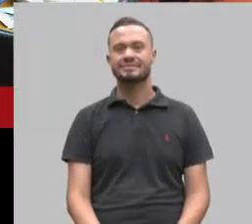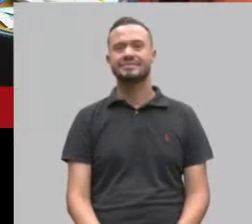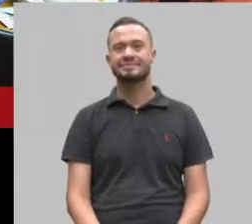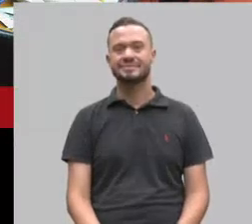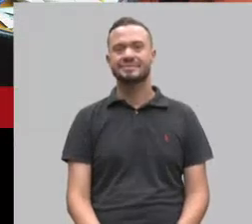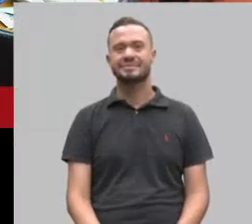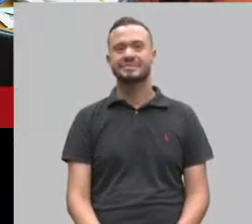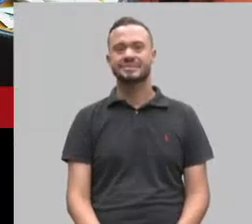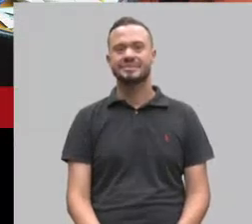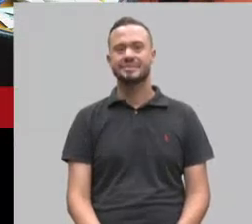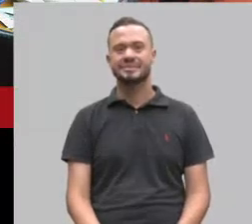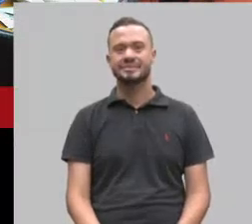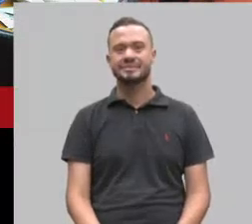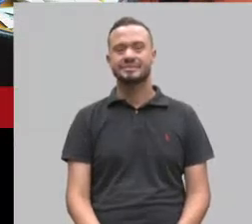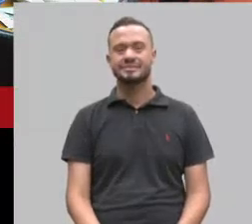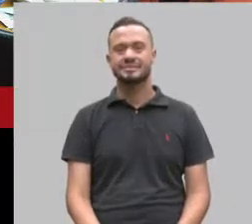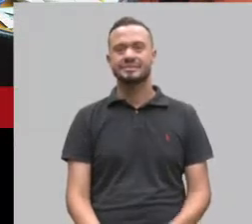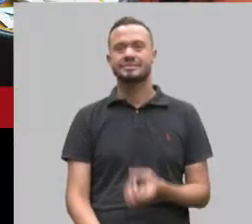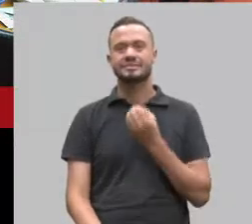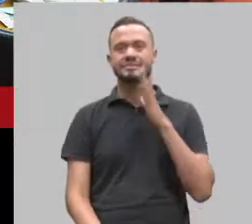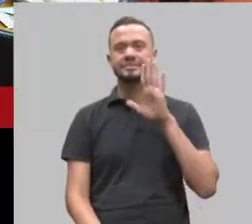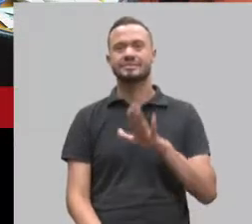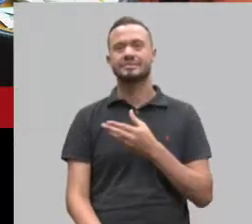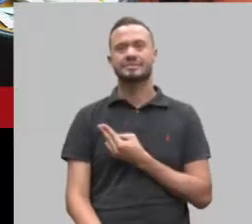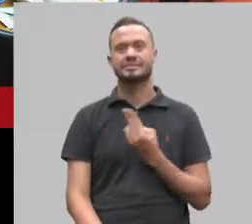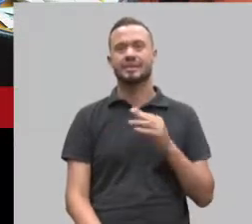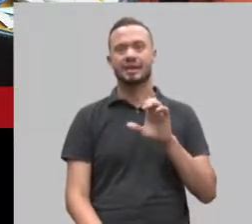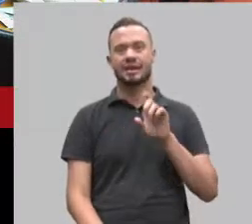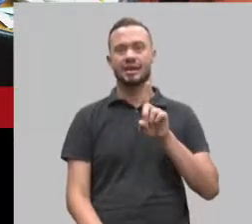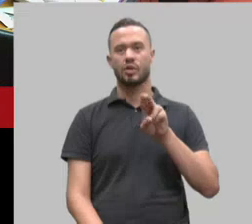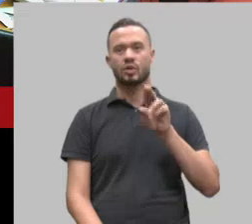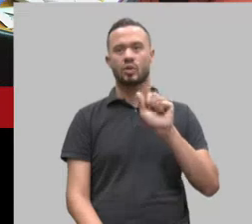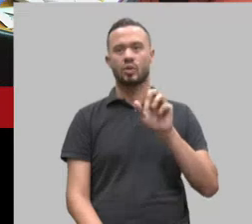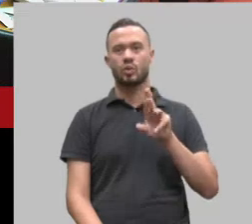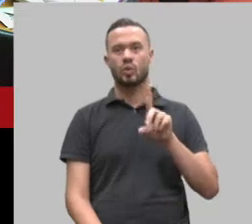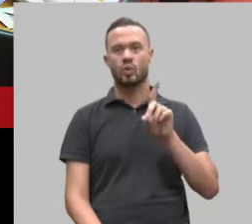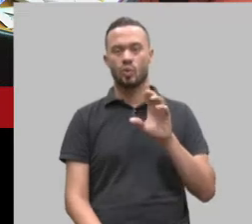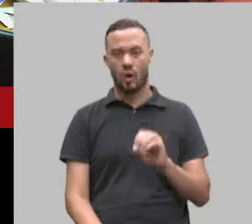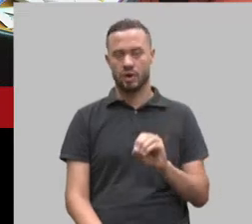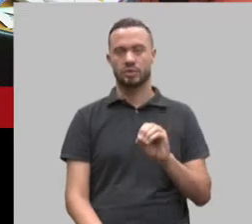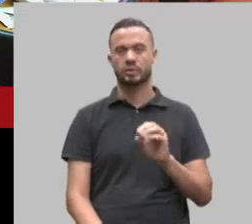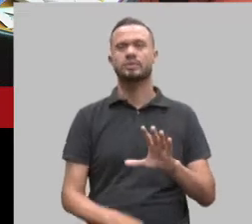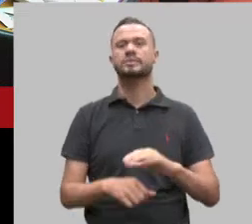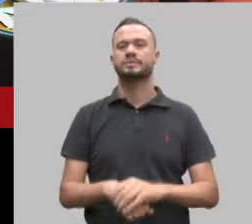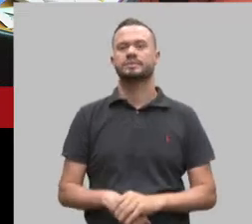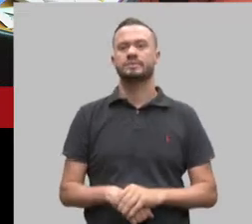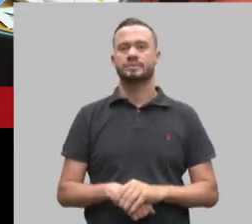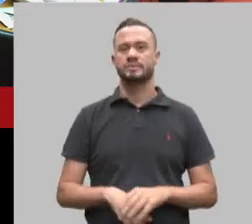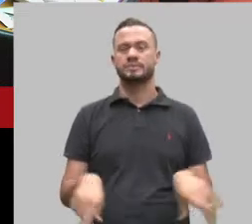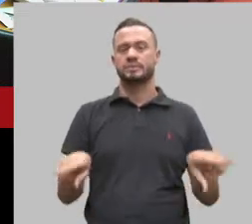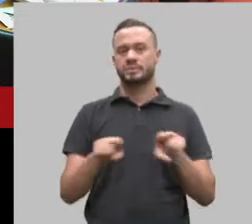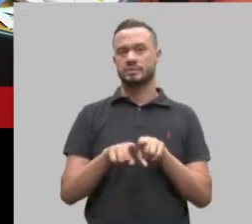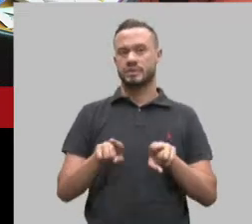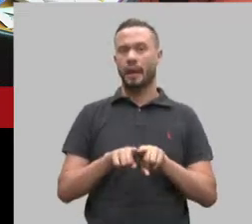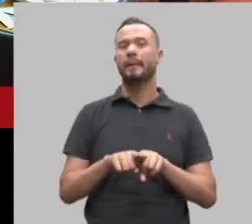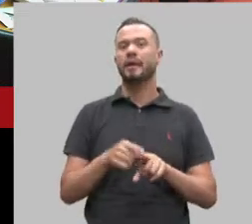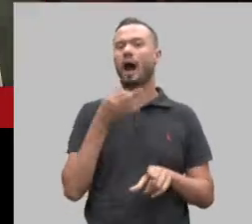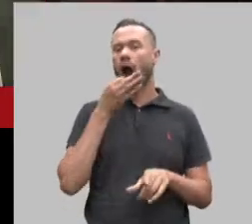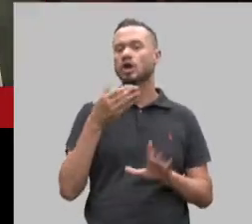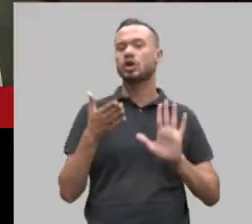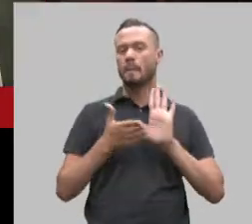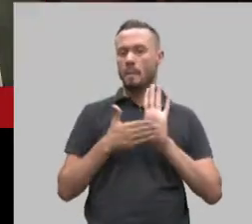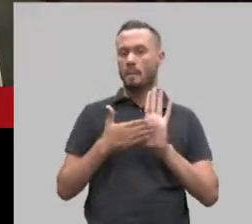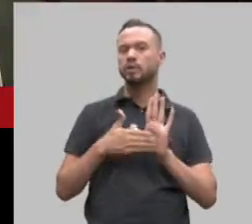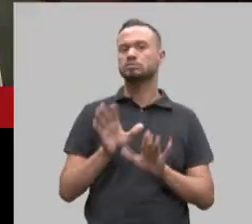Obrigada boa tarde meu nome é Eduardo eu sou de campanha Polo Sul 4 e também venho a favor dessa proposta